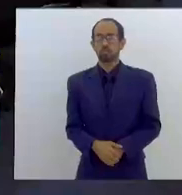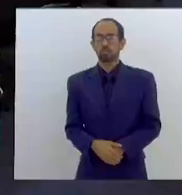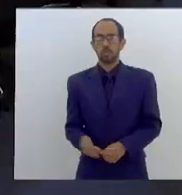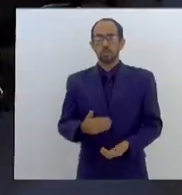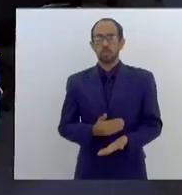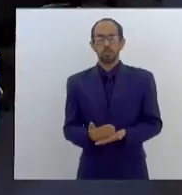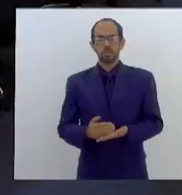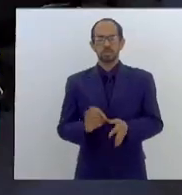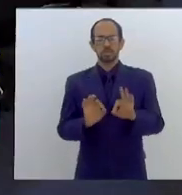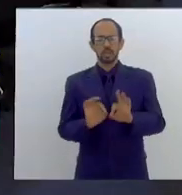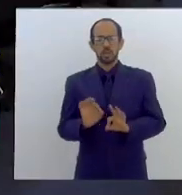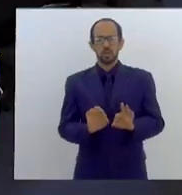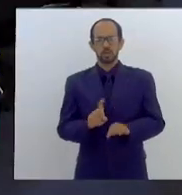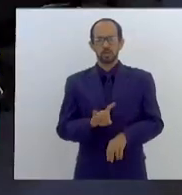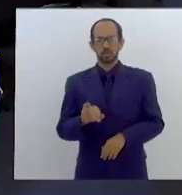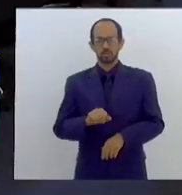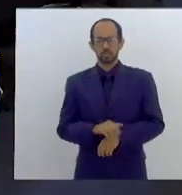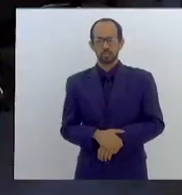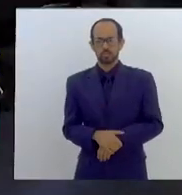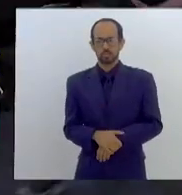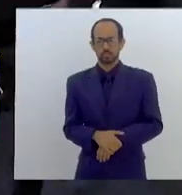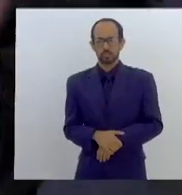Passa-se a ordem do dia.